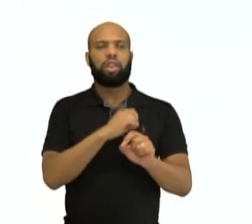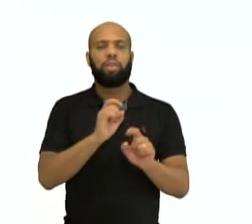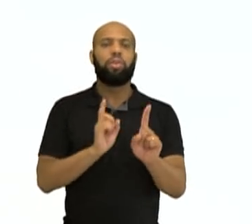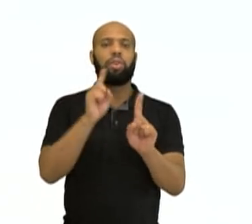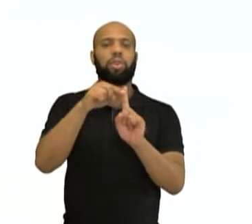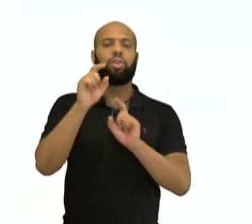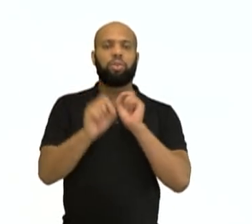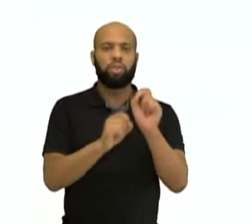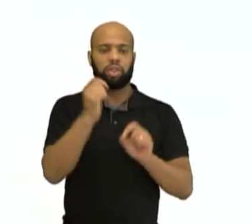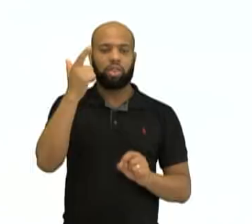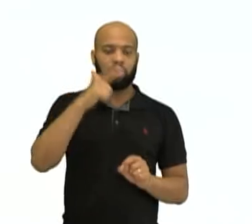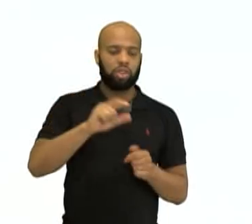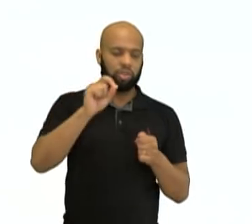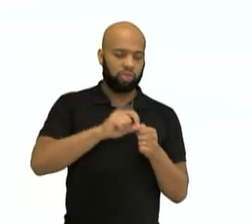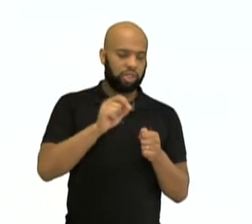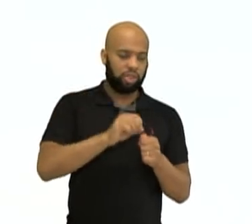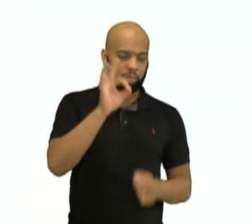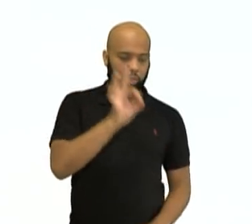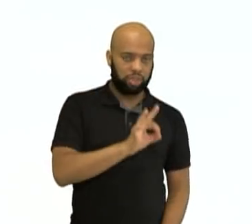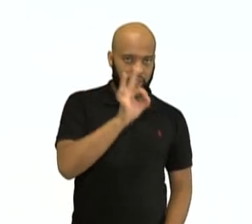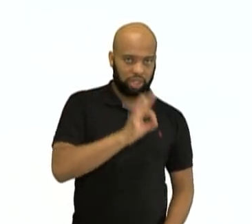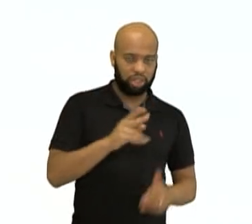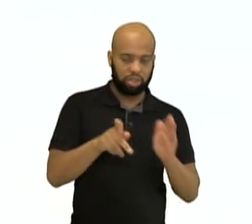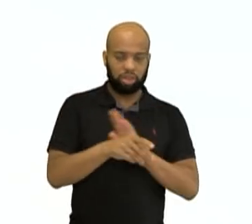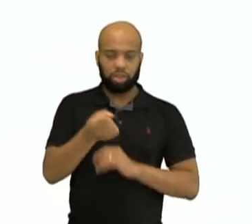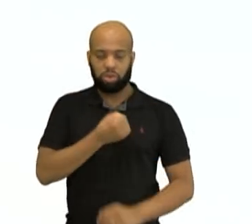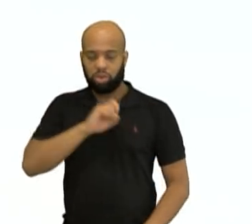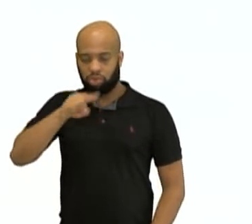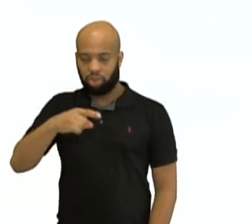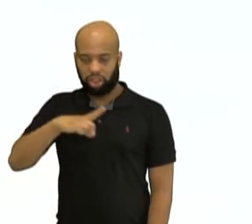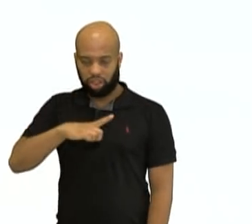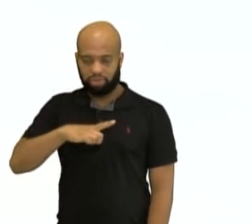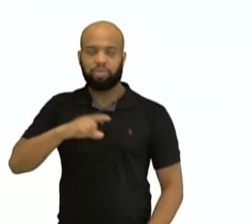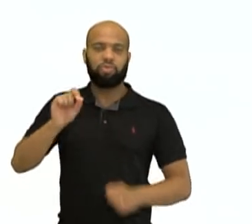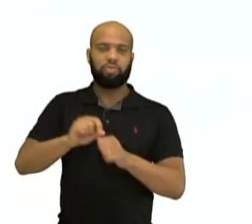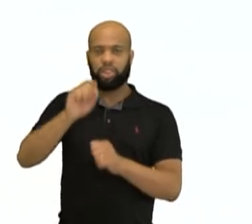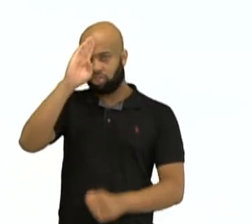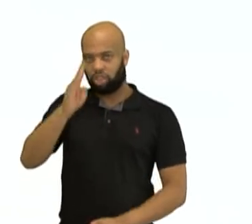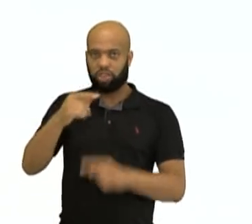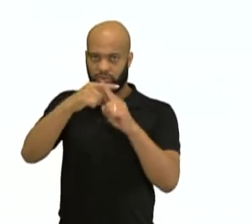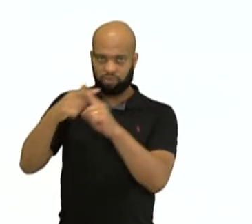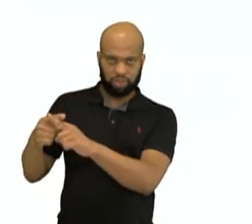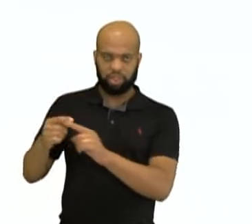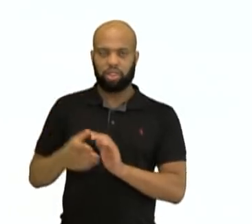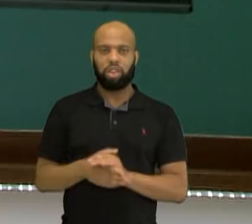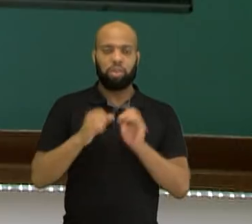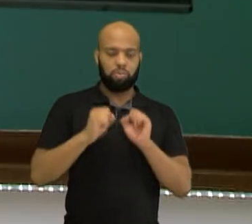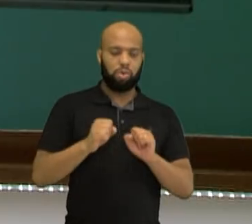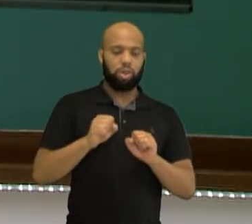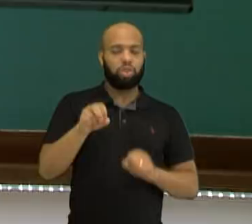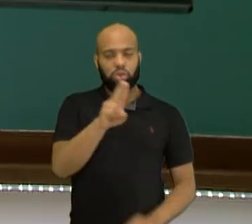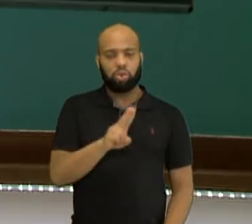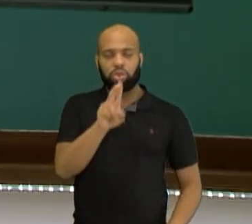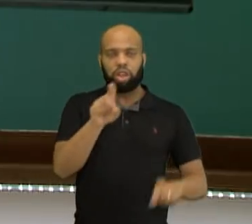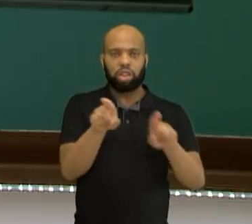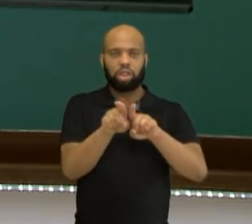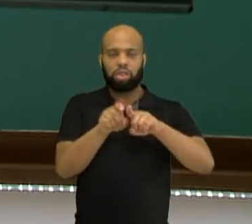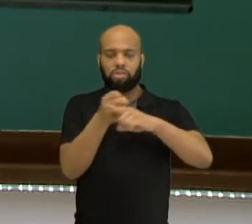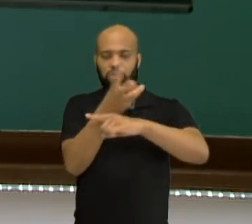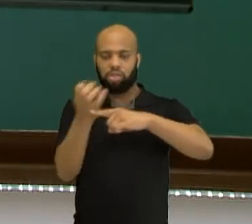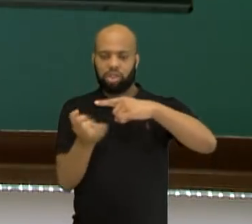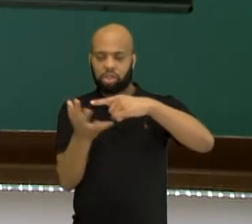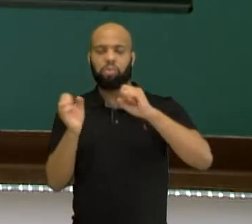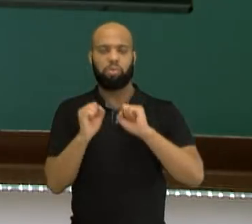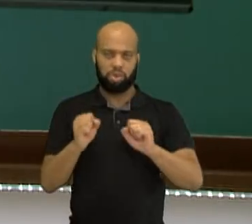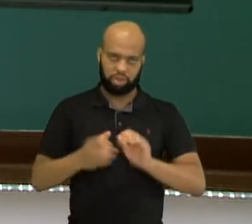saída? Transformar a porcentagem em decimal e você pode fazer a conta de uma vez. Tá? Pode usar fração de valor, como a gente fez antes.